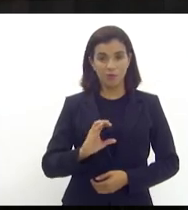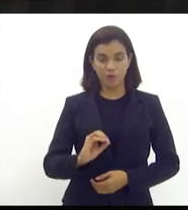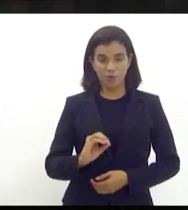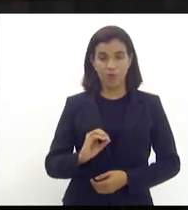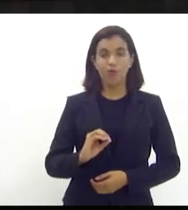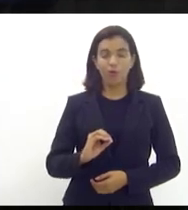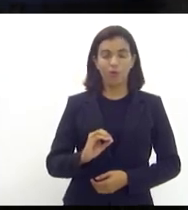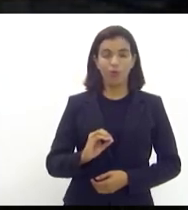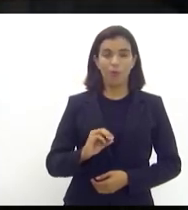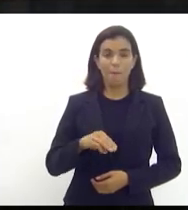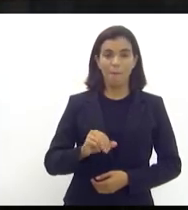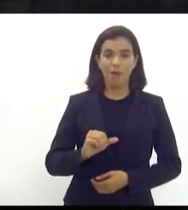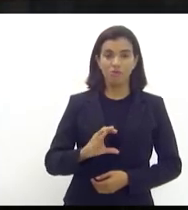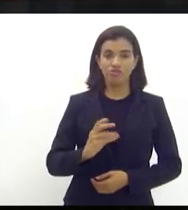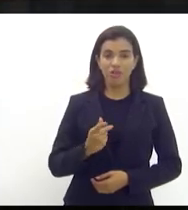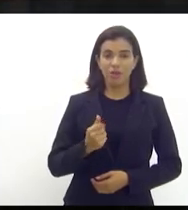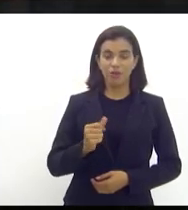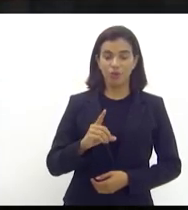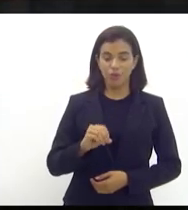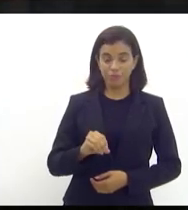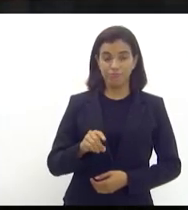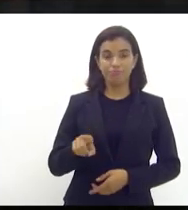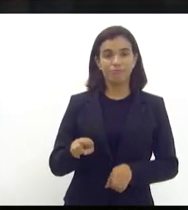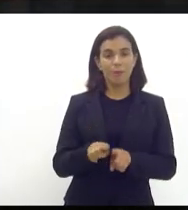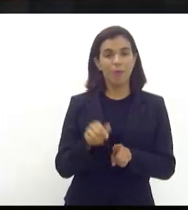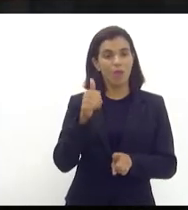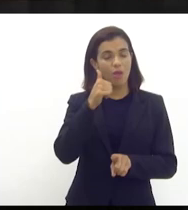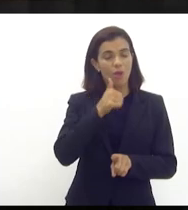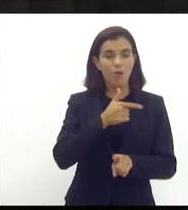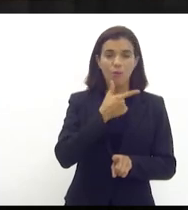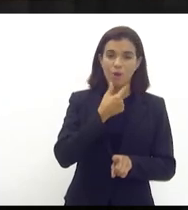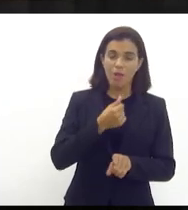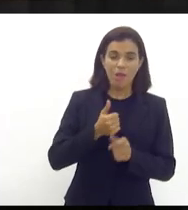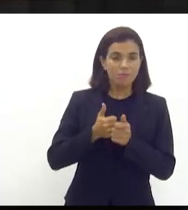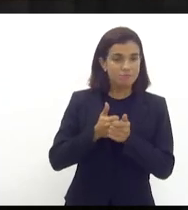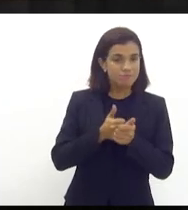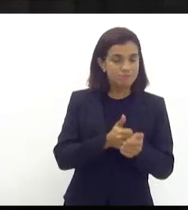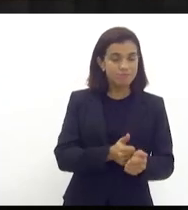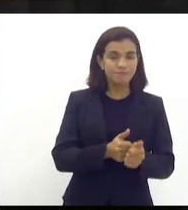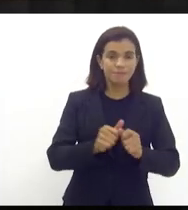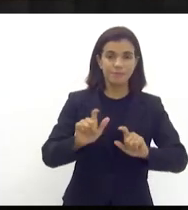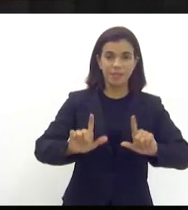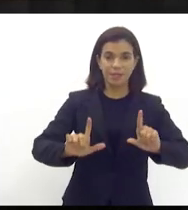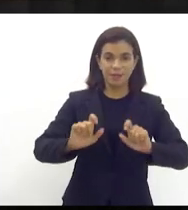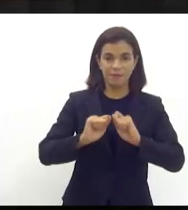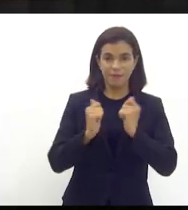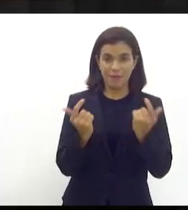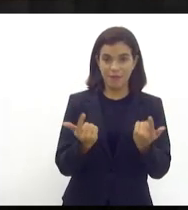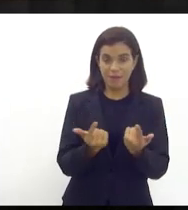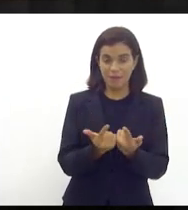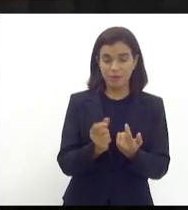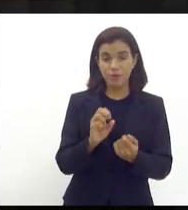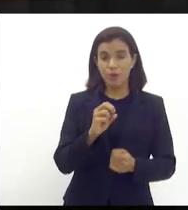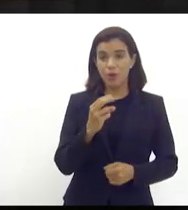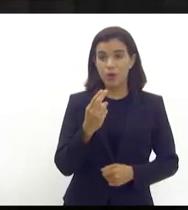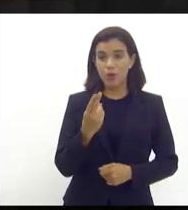e senhores deputados que nos acompanham pela TV Alerj ou de